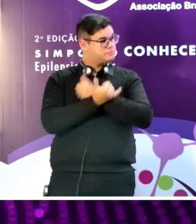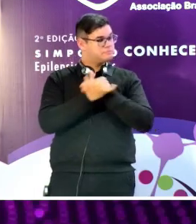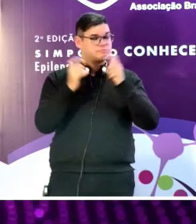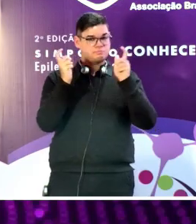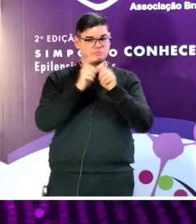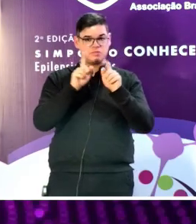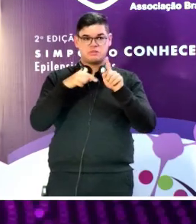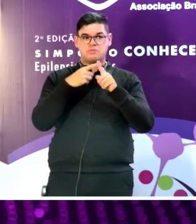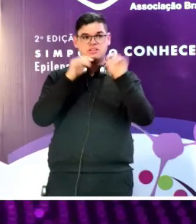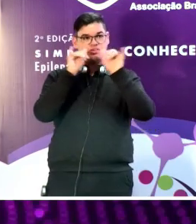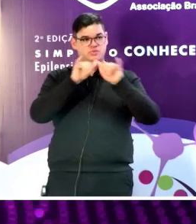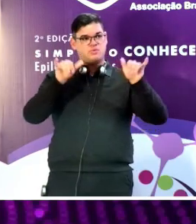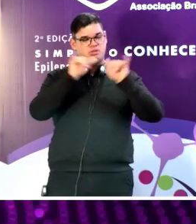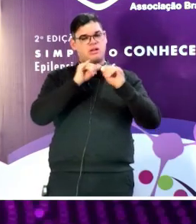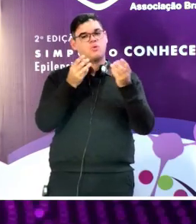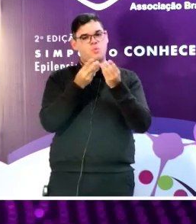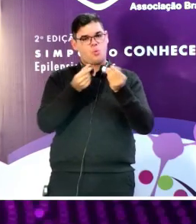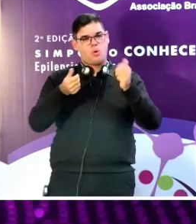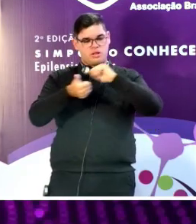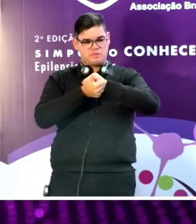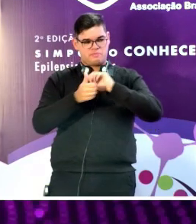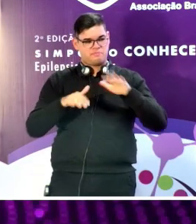divulgar ciência de qualidade.